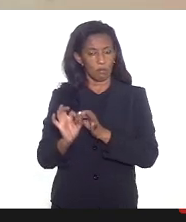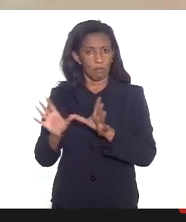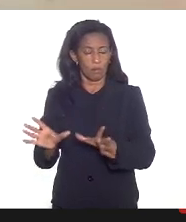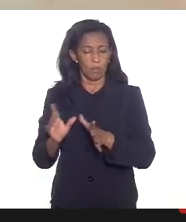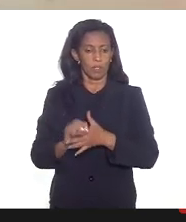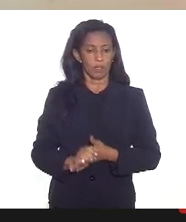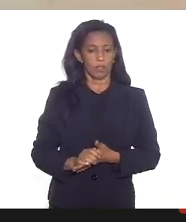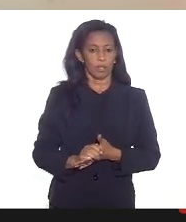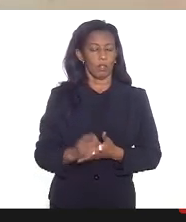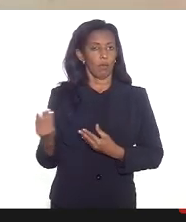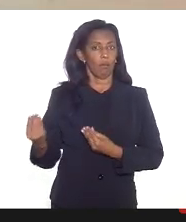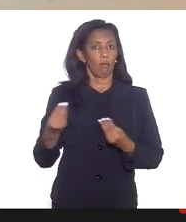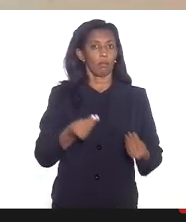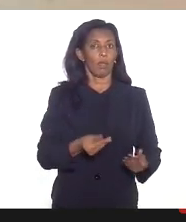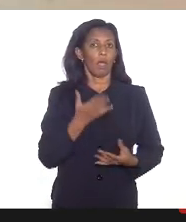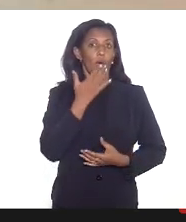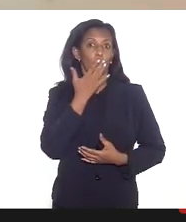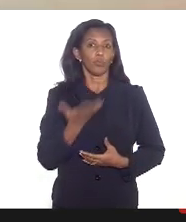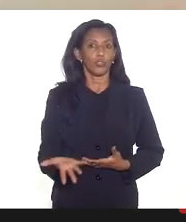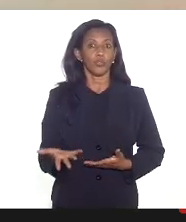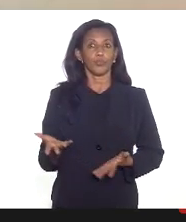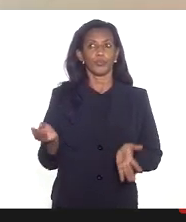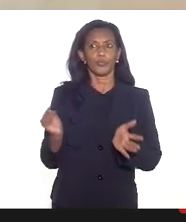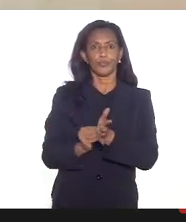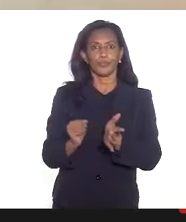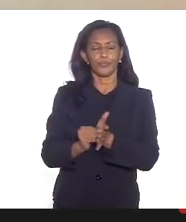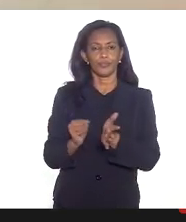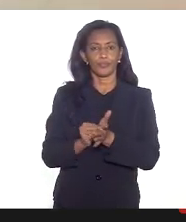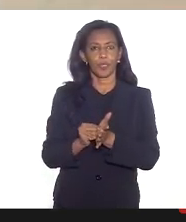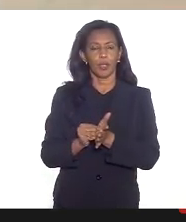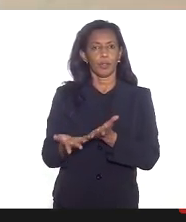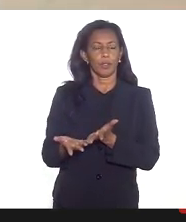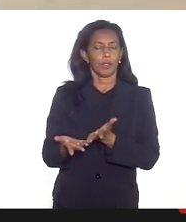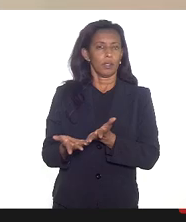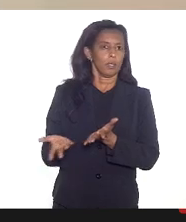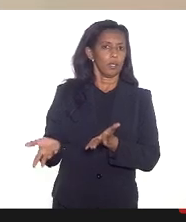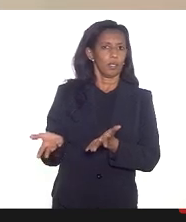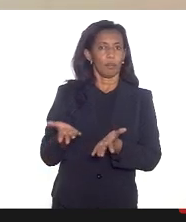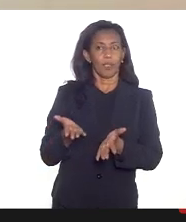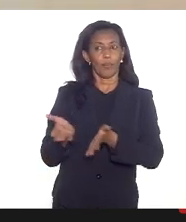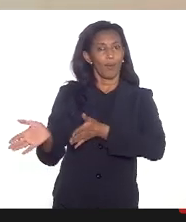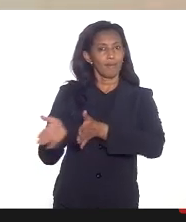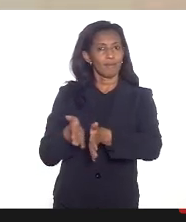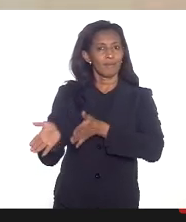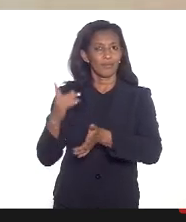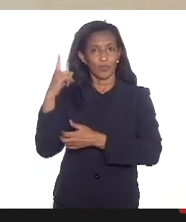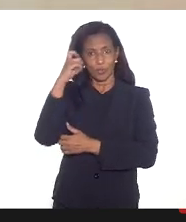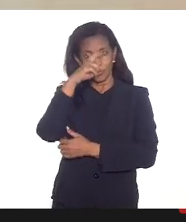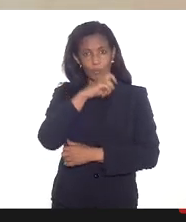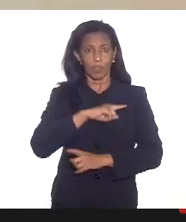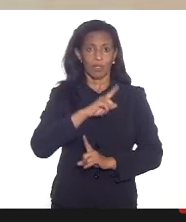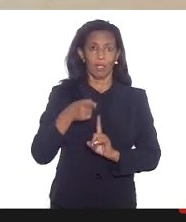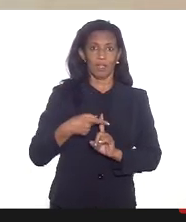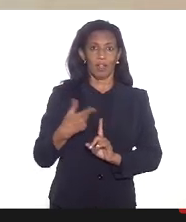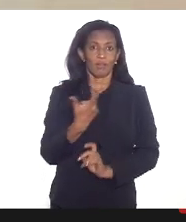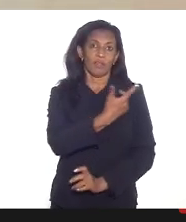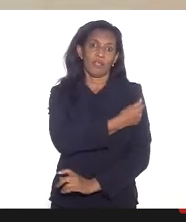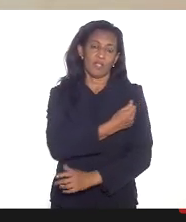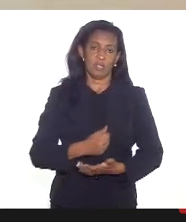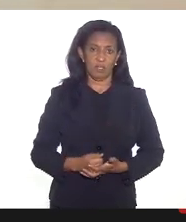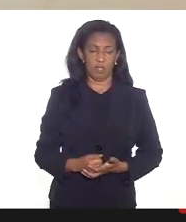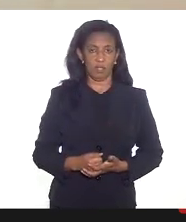é traria algum tipo de desconforto a a o acesso a da gestante a